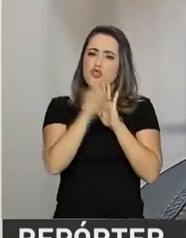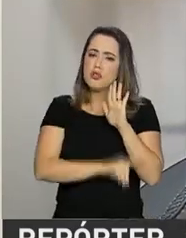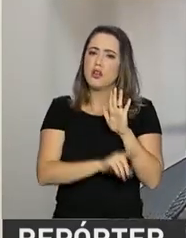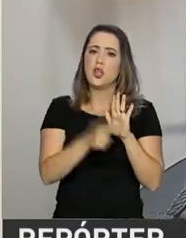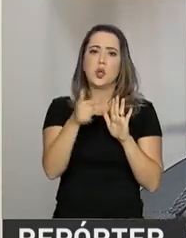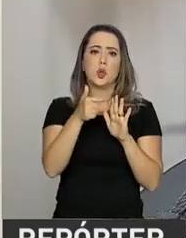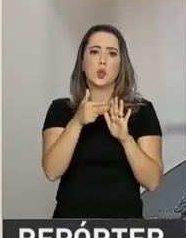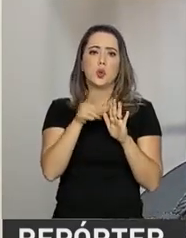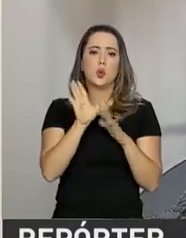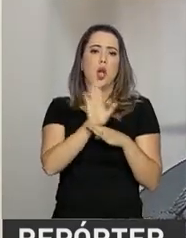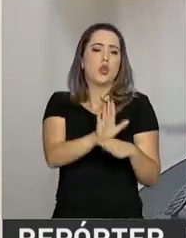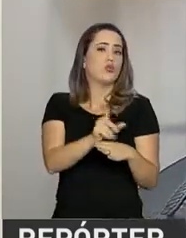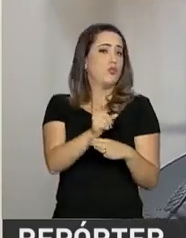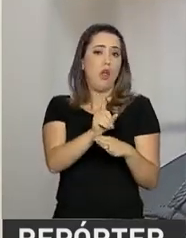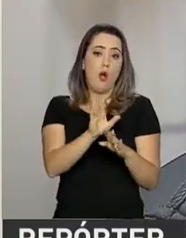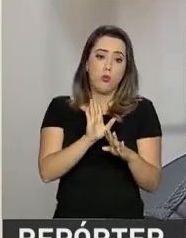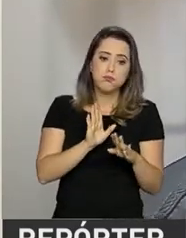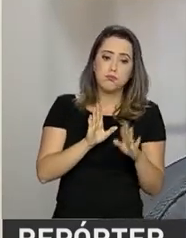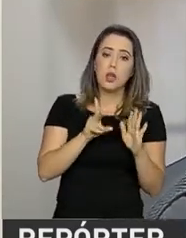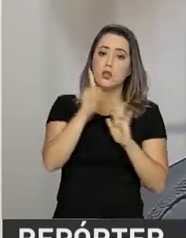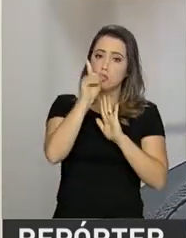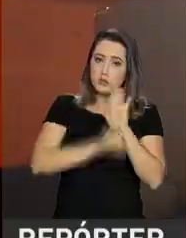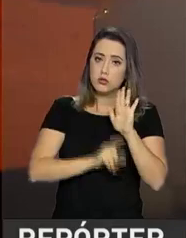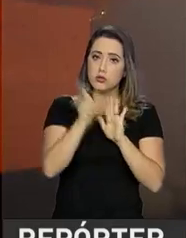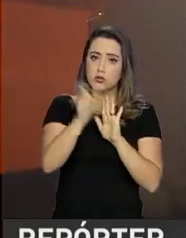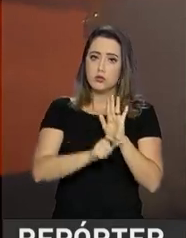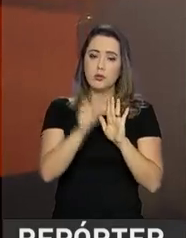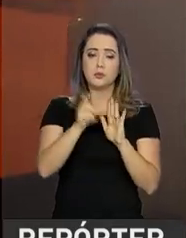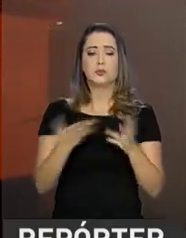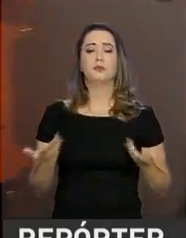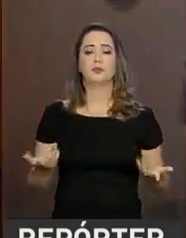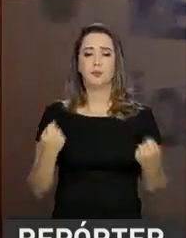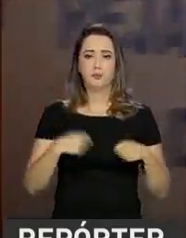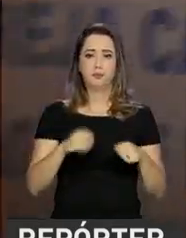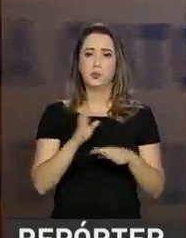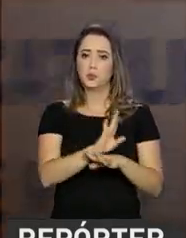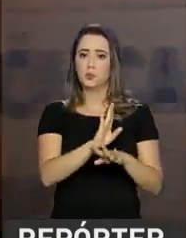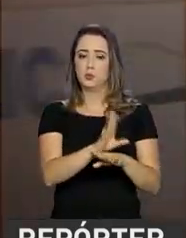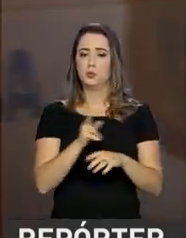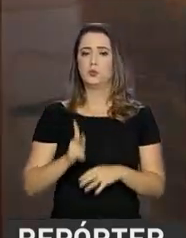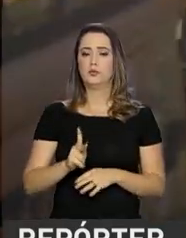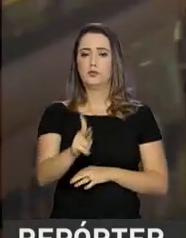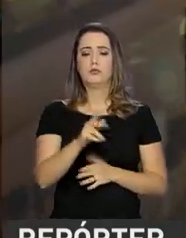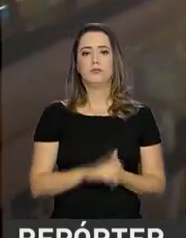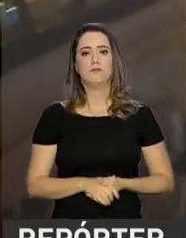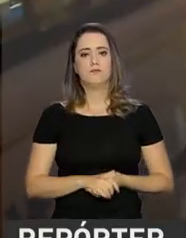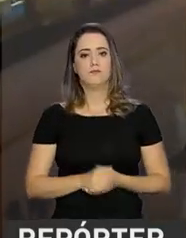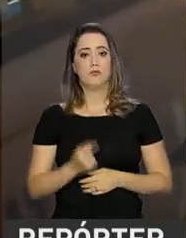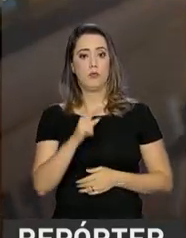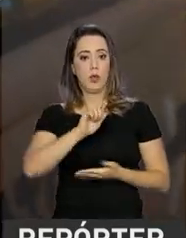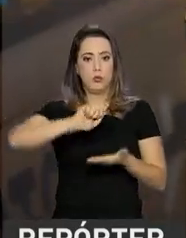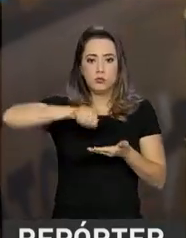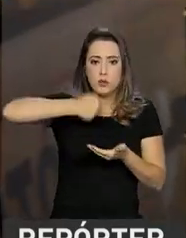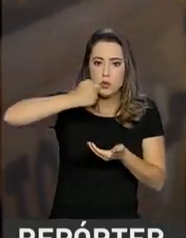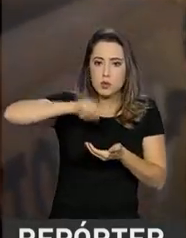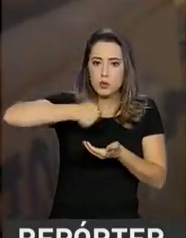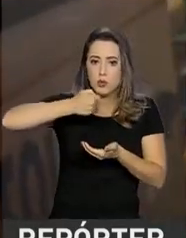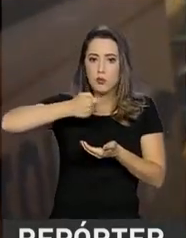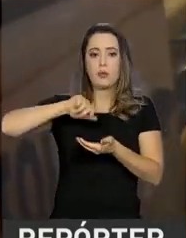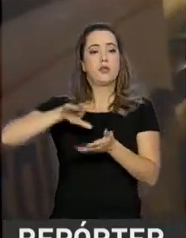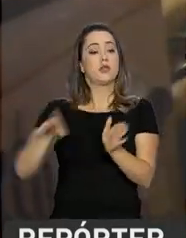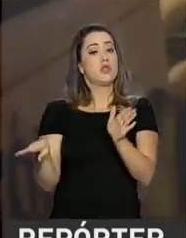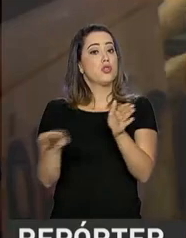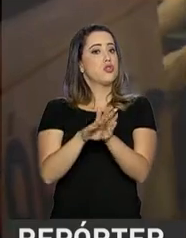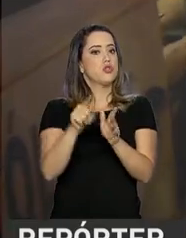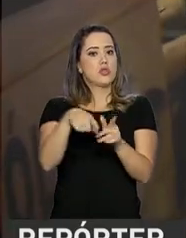ajudar a a de mérito e não ajudar quando a sopa chega ao destino especialmente nas noites frias dessa